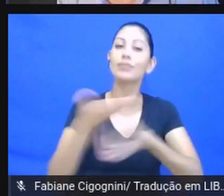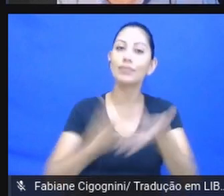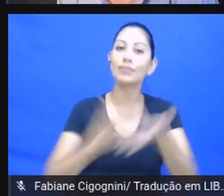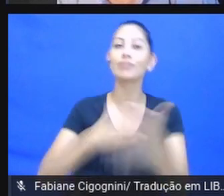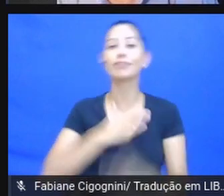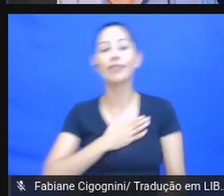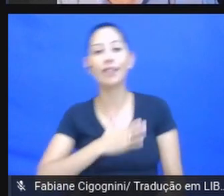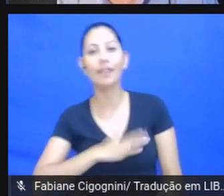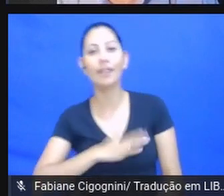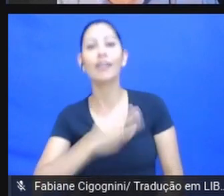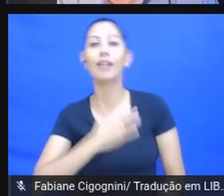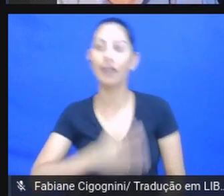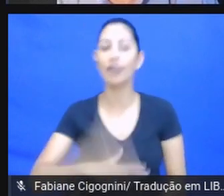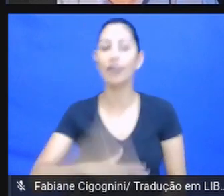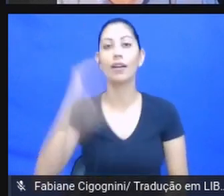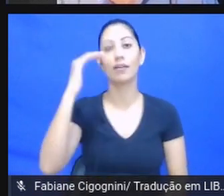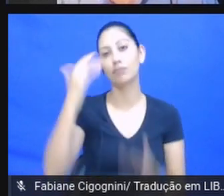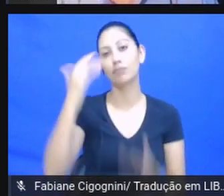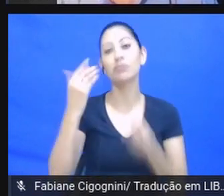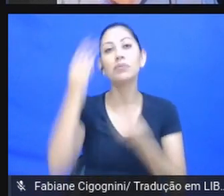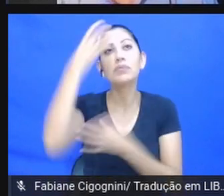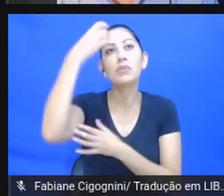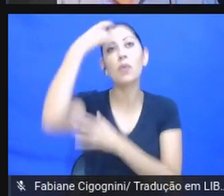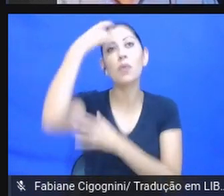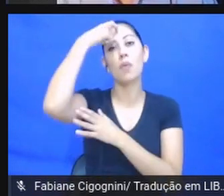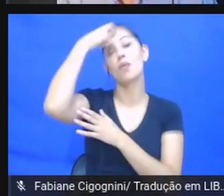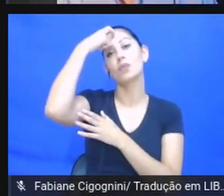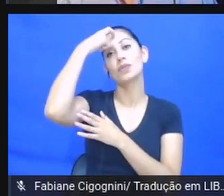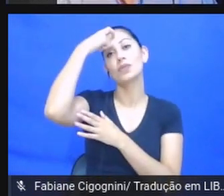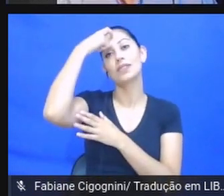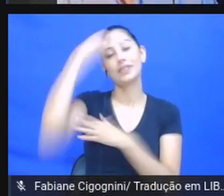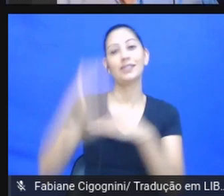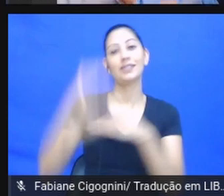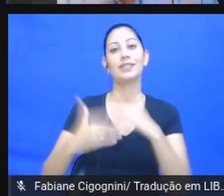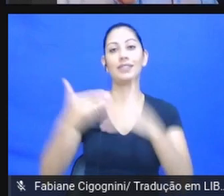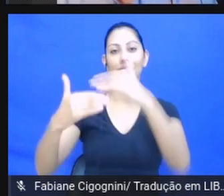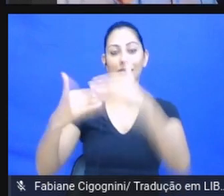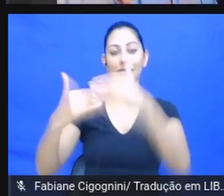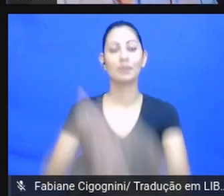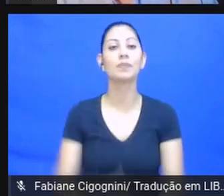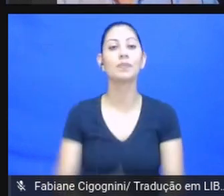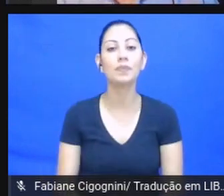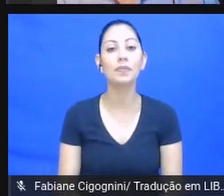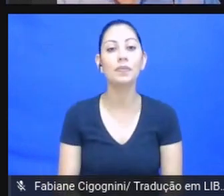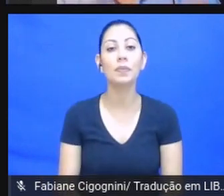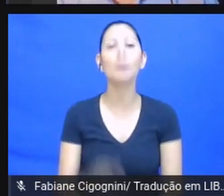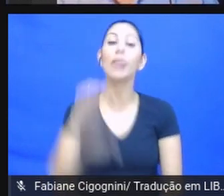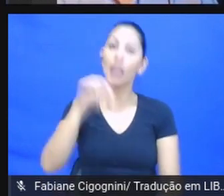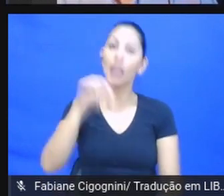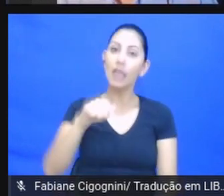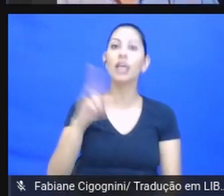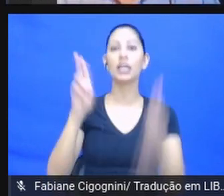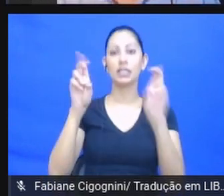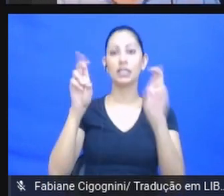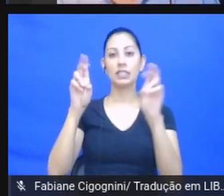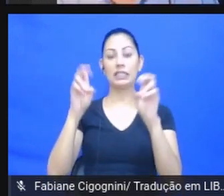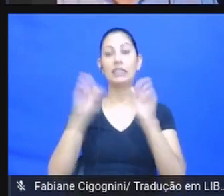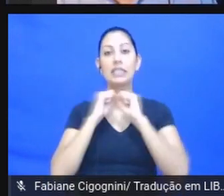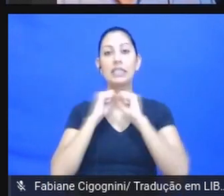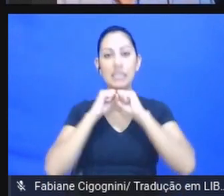TikTok, enfim, várias dessas redes. E no caso assim, de